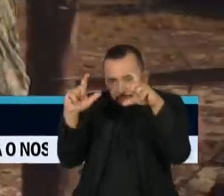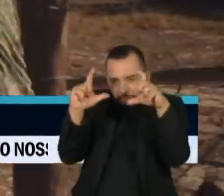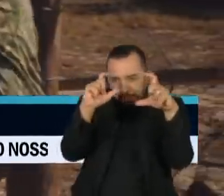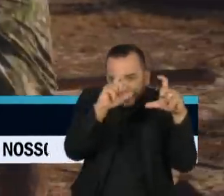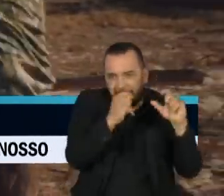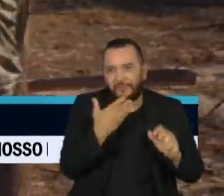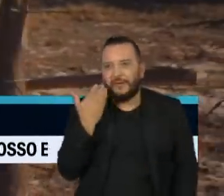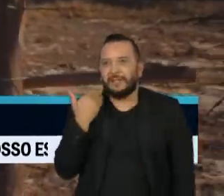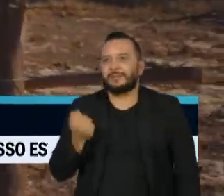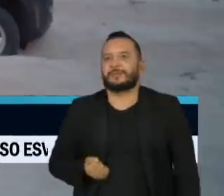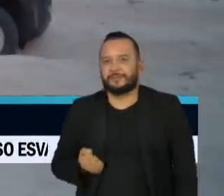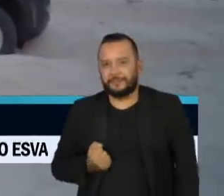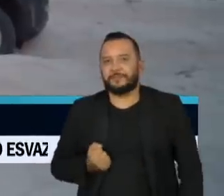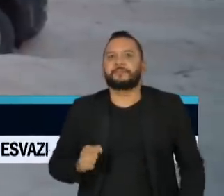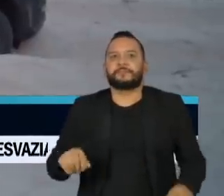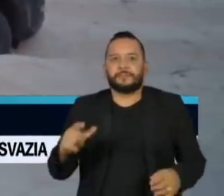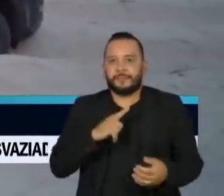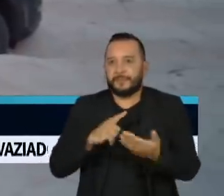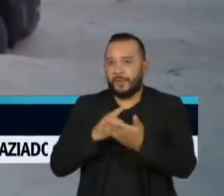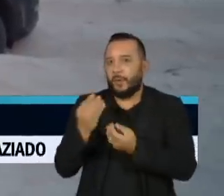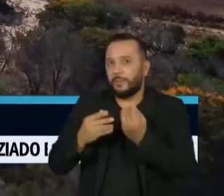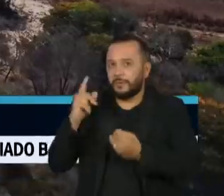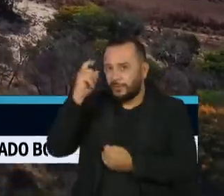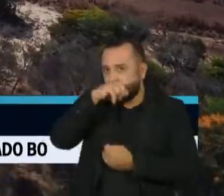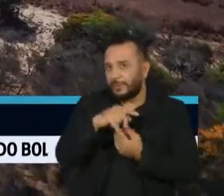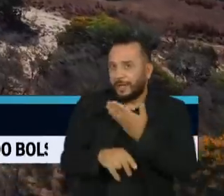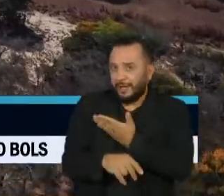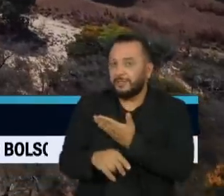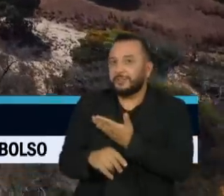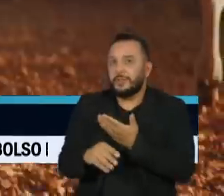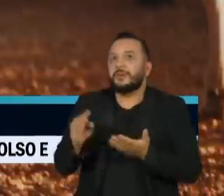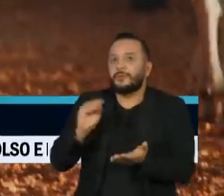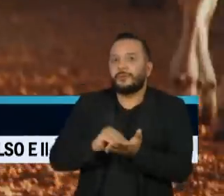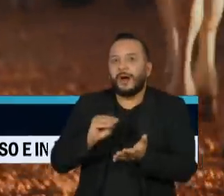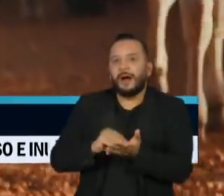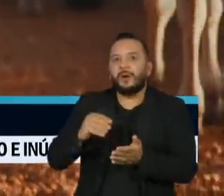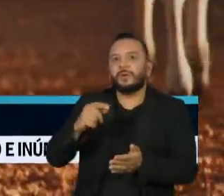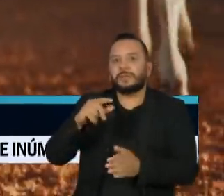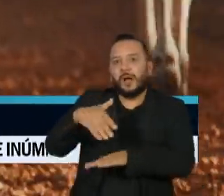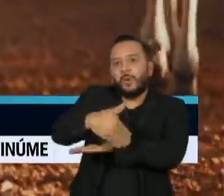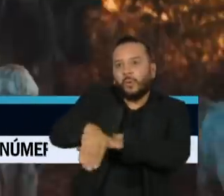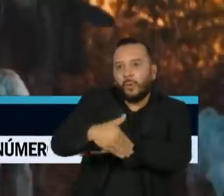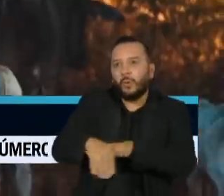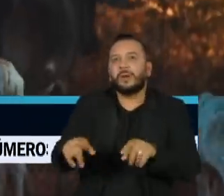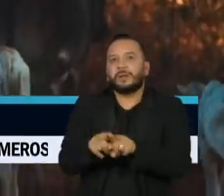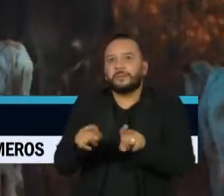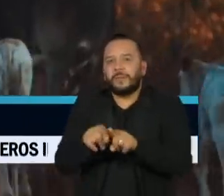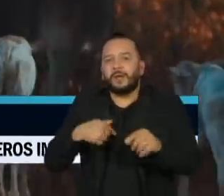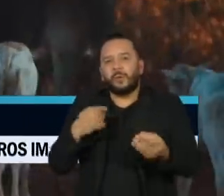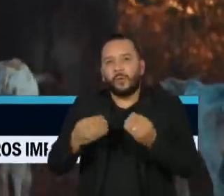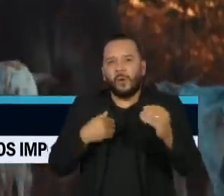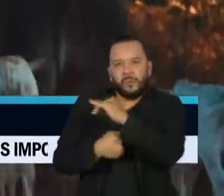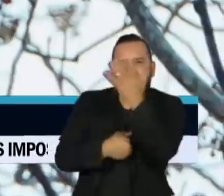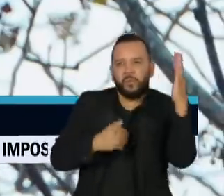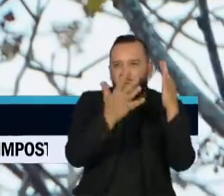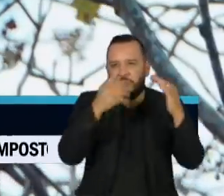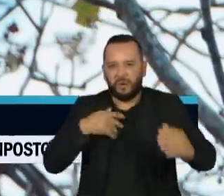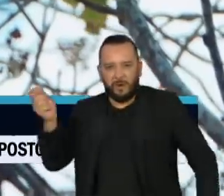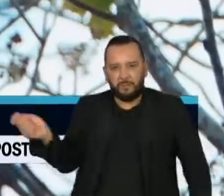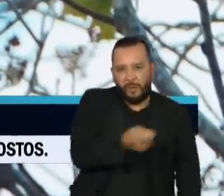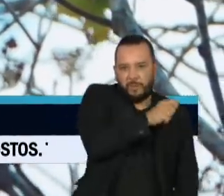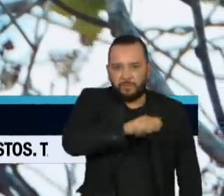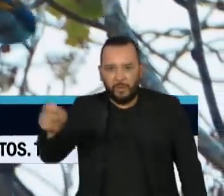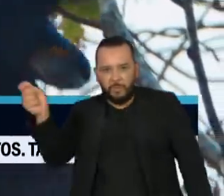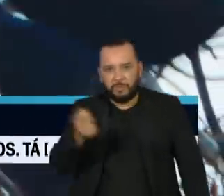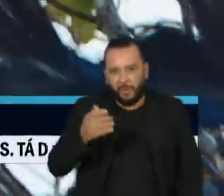No primeiro episódio, os obstáculos enfrentados pela equipe com a falta de estradas e a abertura de trilhas para cruzar fazendas. Durante o